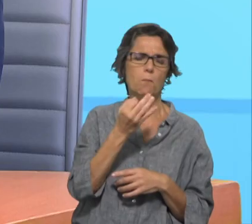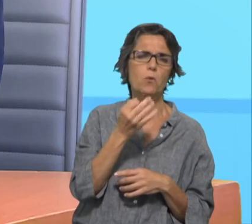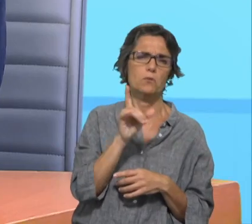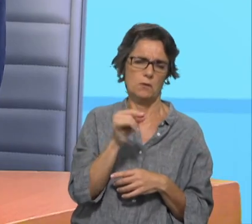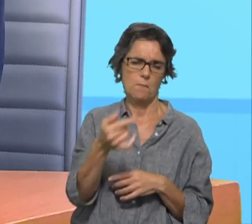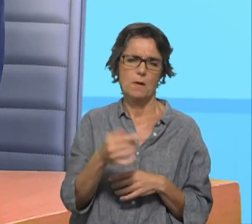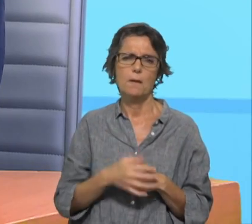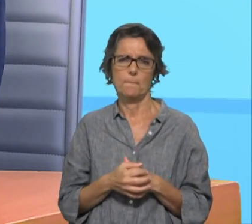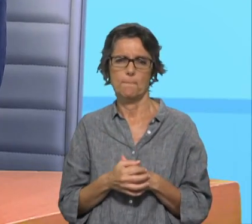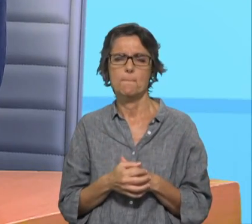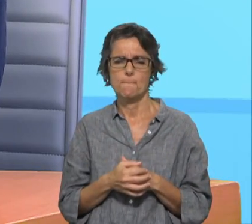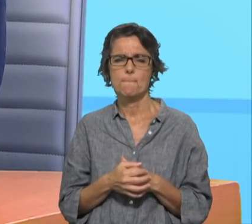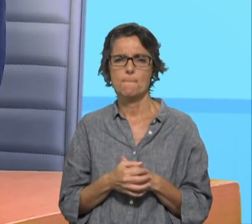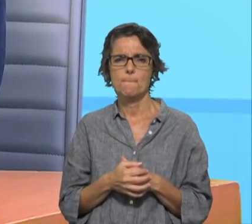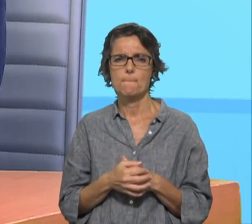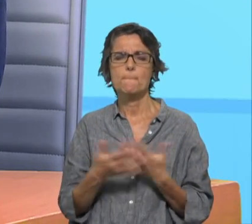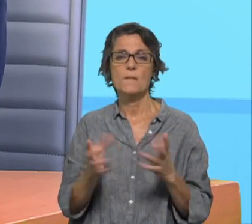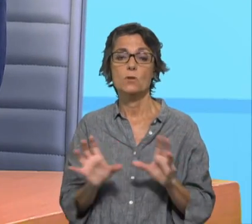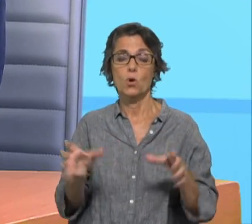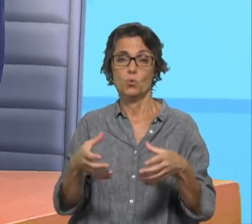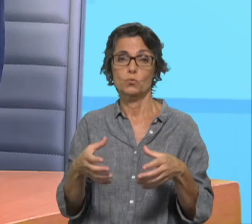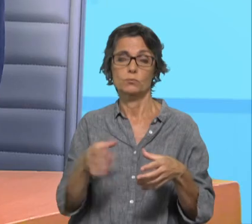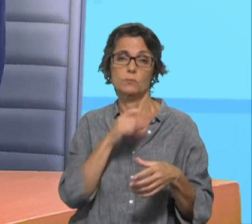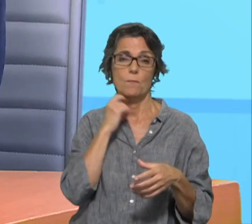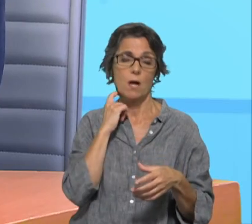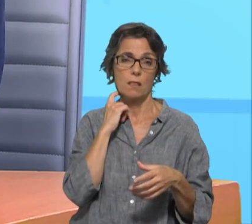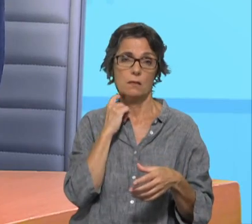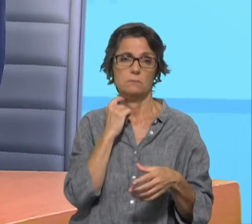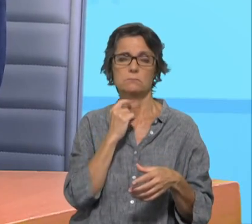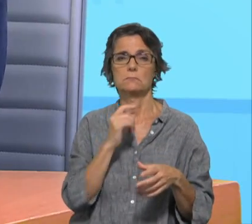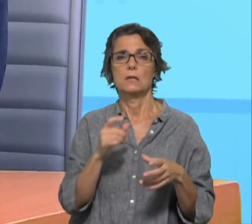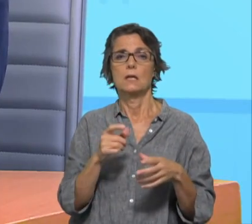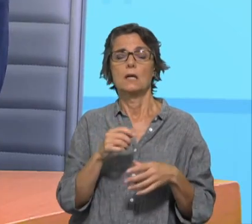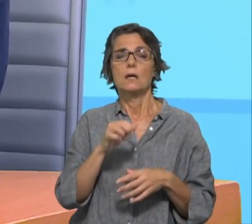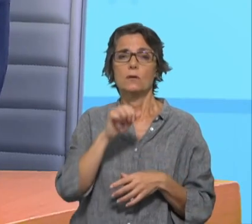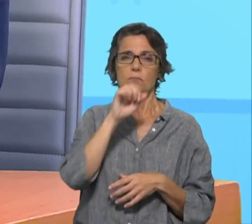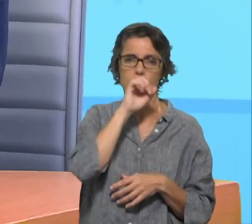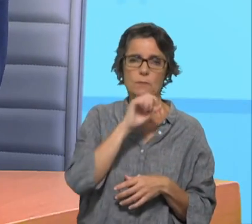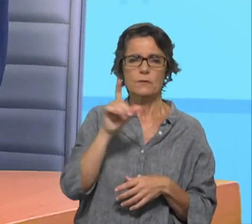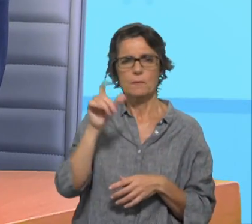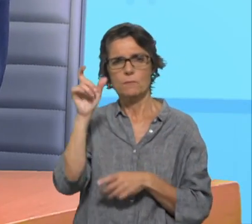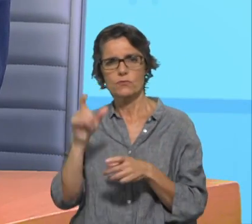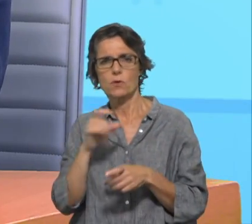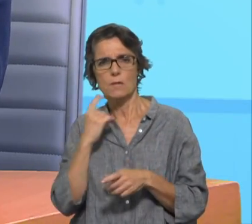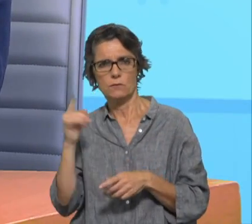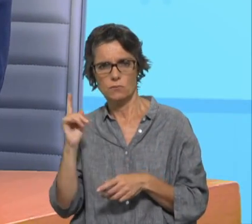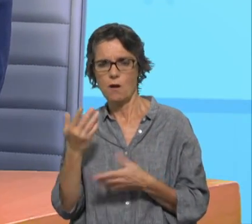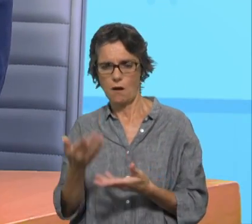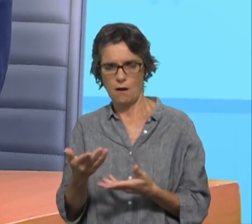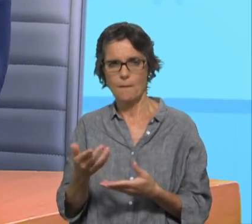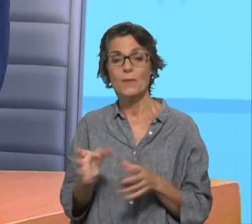não é? Mas é um grupo de sacerdotes, com um bispo e leigos, e por ser um grupo